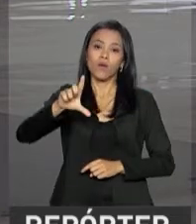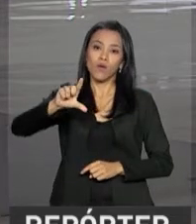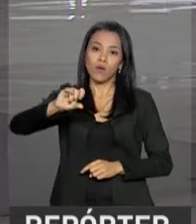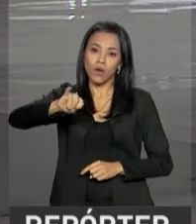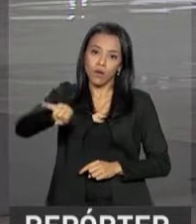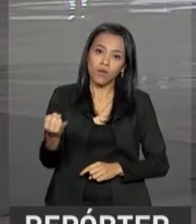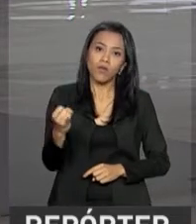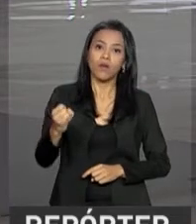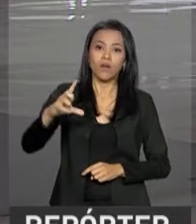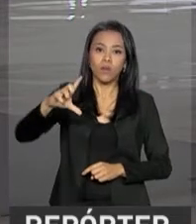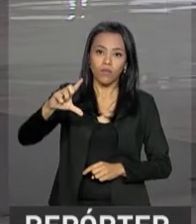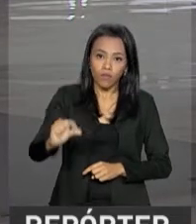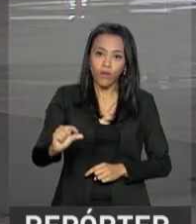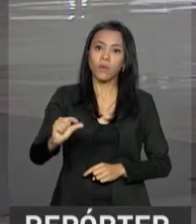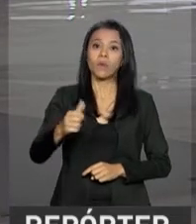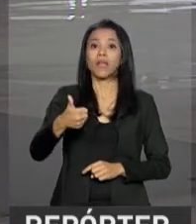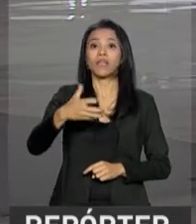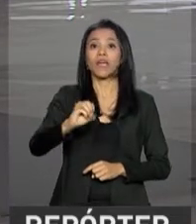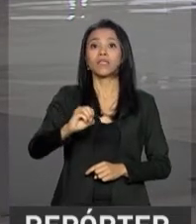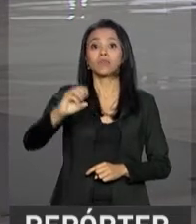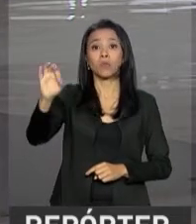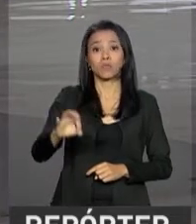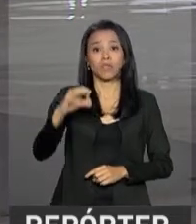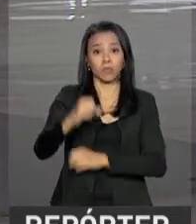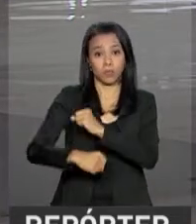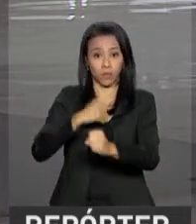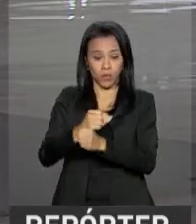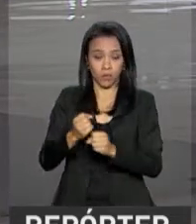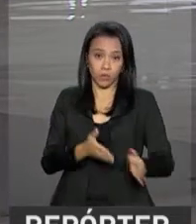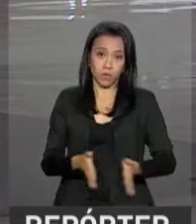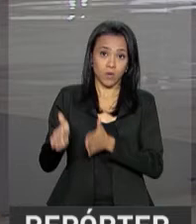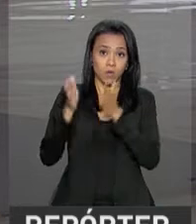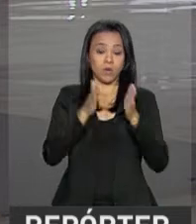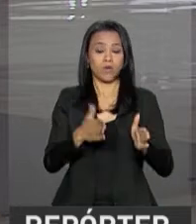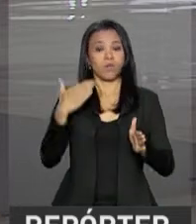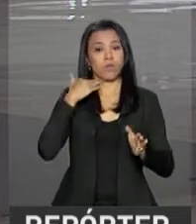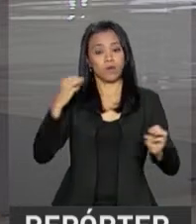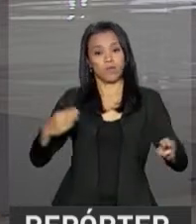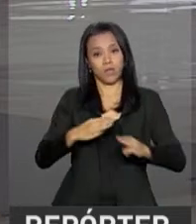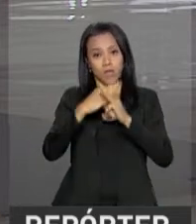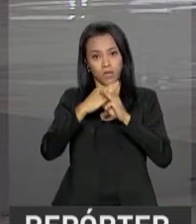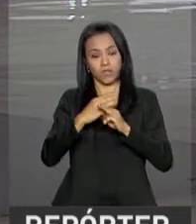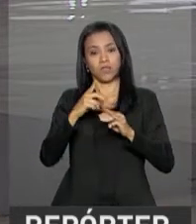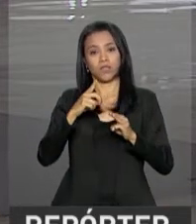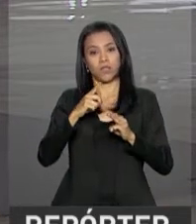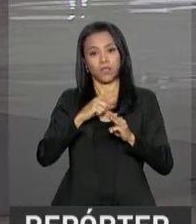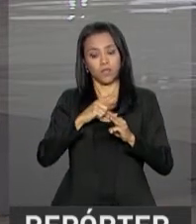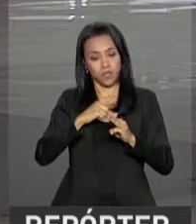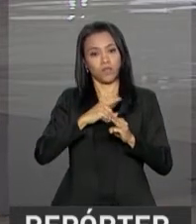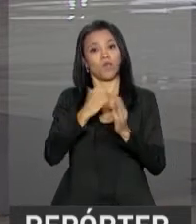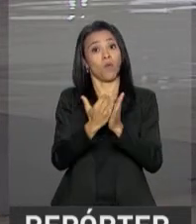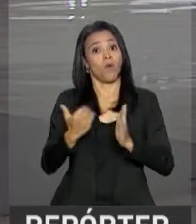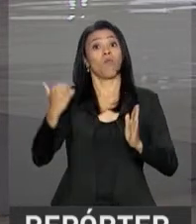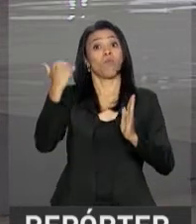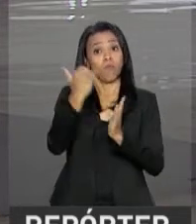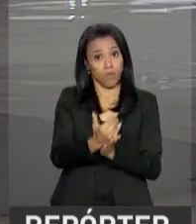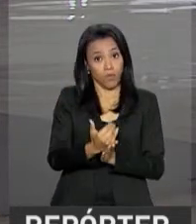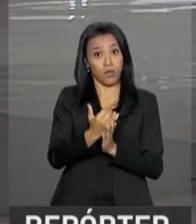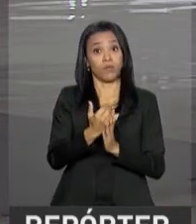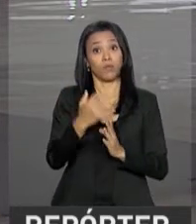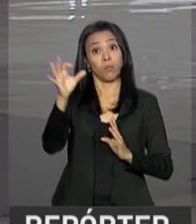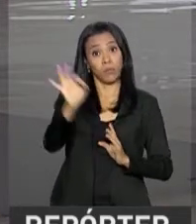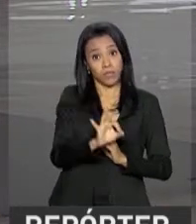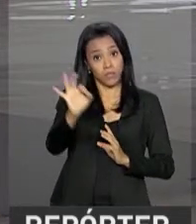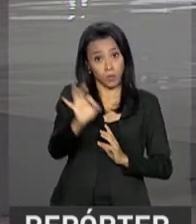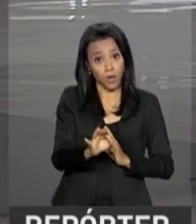para 10% ao ano a caixa anunciou também o aumento do percentual do valor a ser financiado de